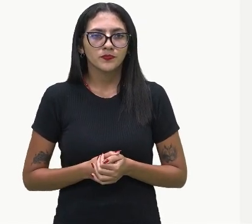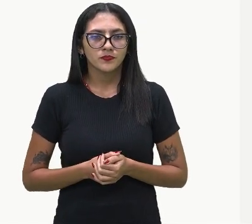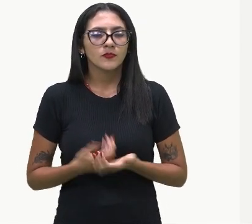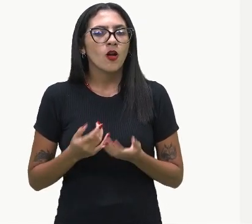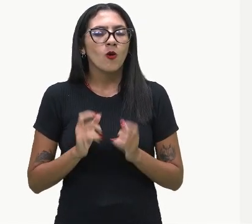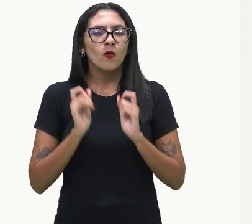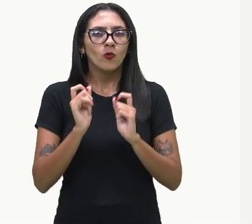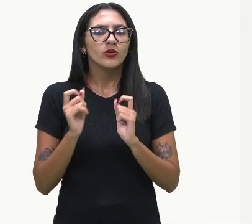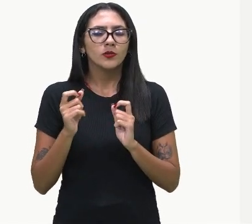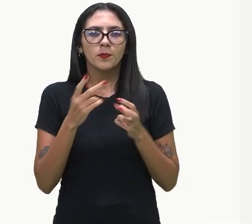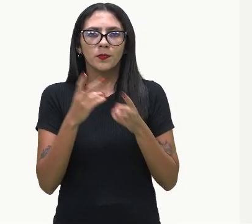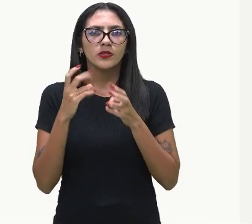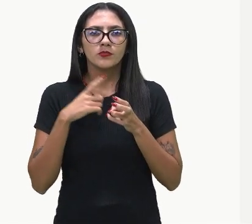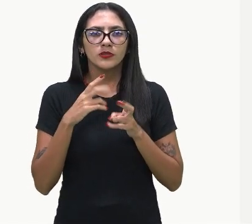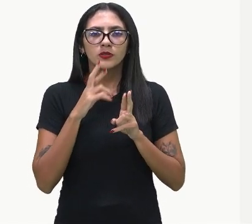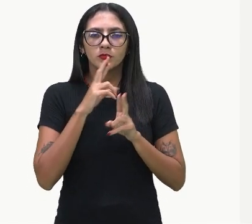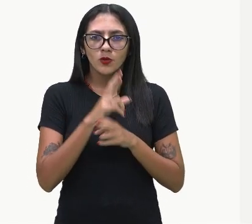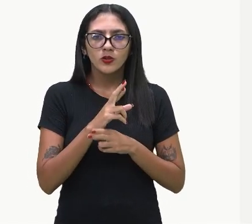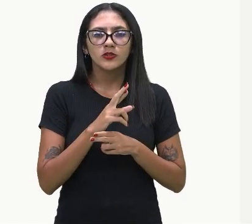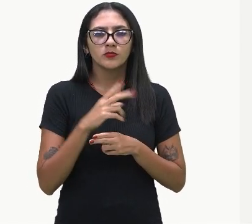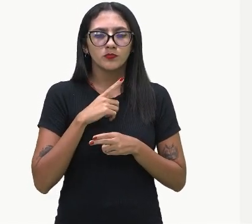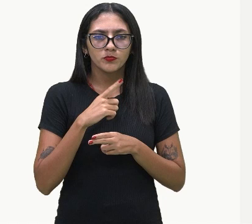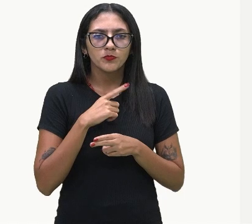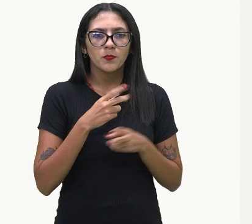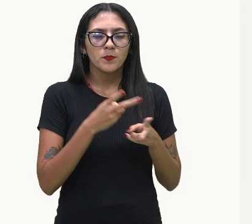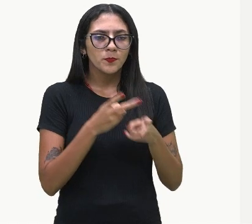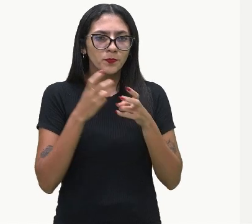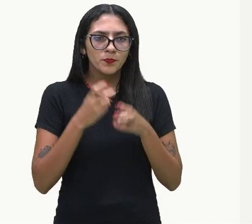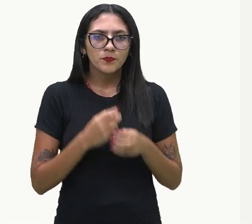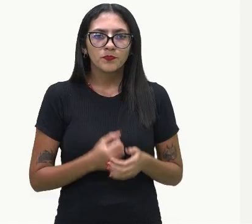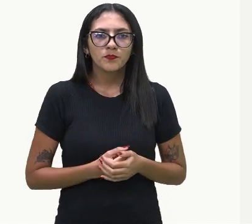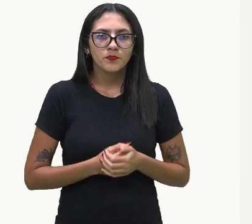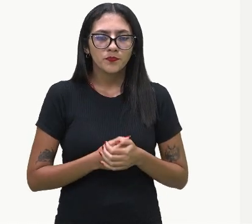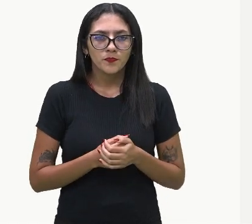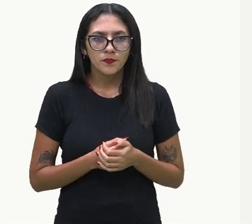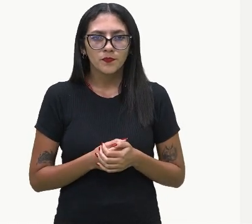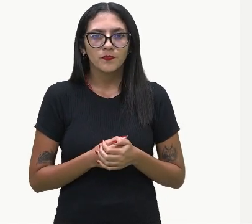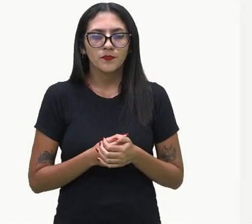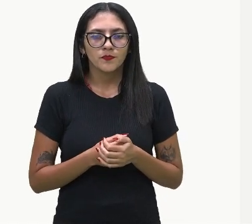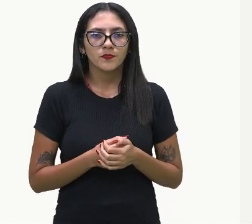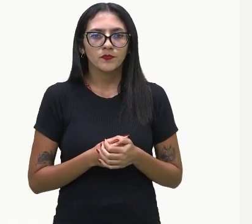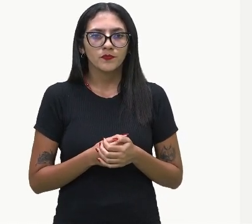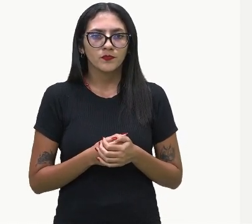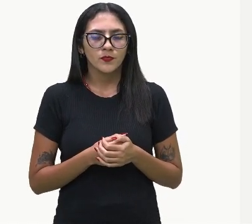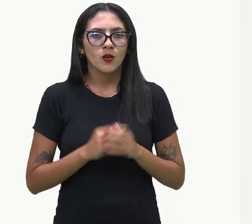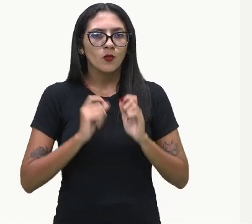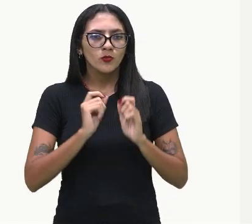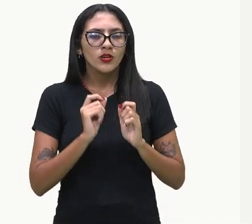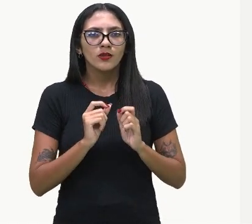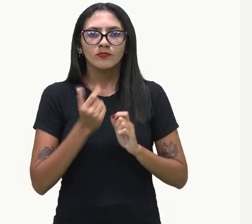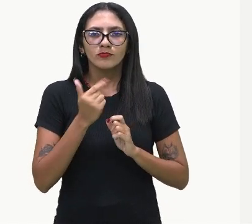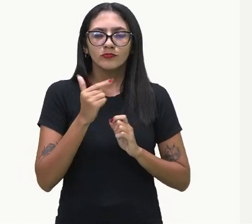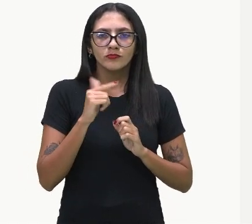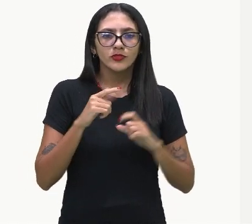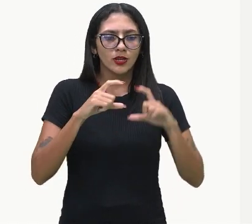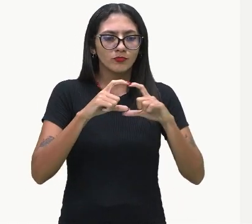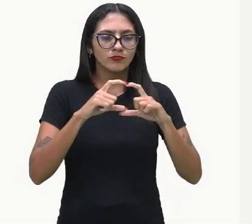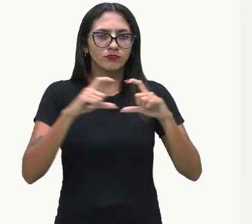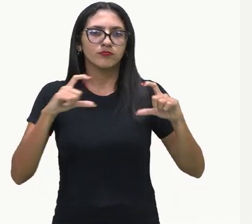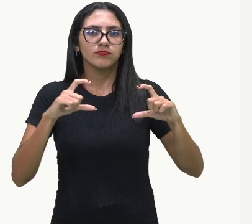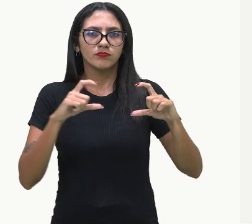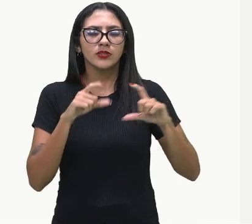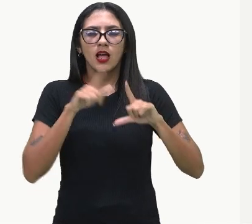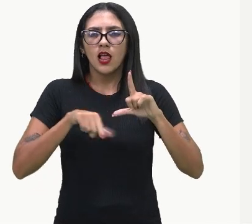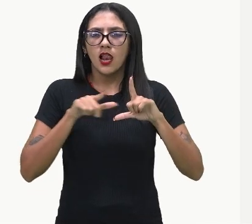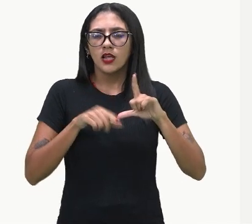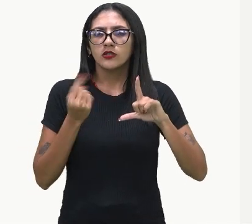aqui? Uma equação do segundo grau incompleta em C. Ele não possui o nosso termo independente, é